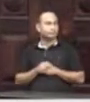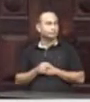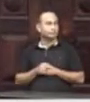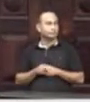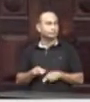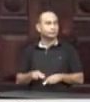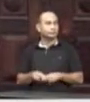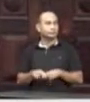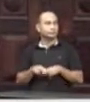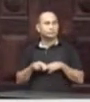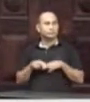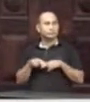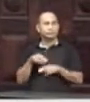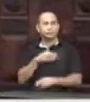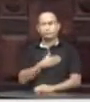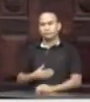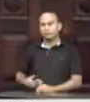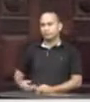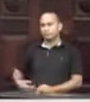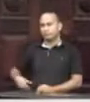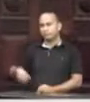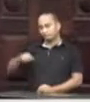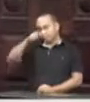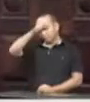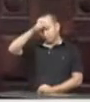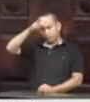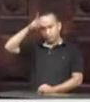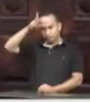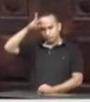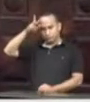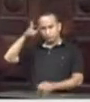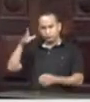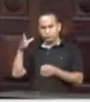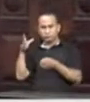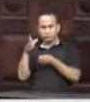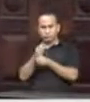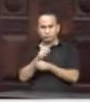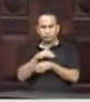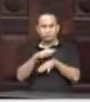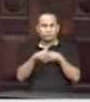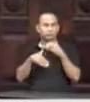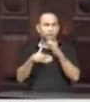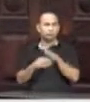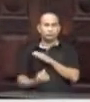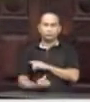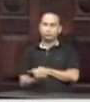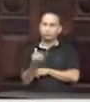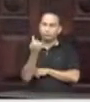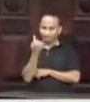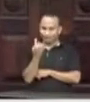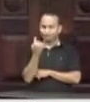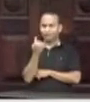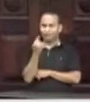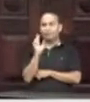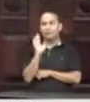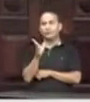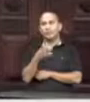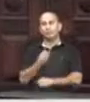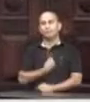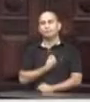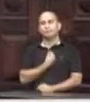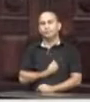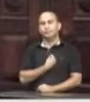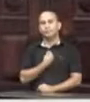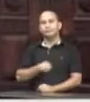para a área da segurança pública. Juntar todos no Fundo Único já